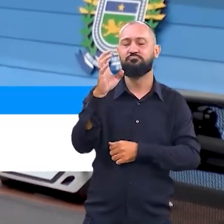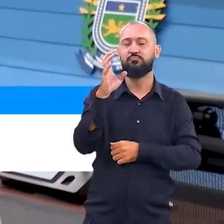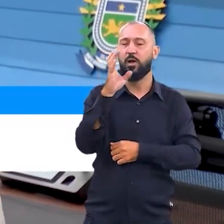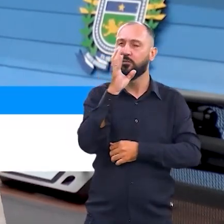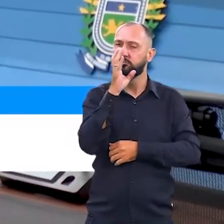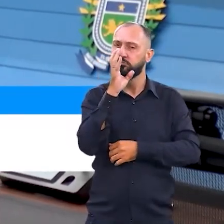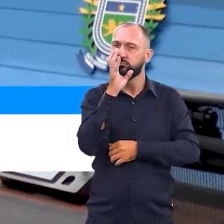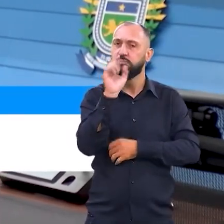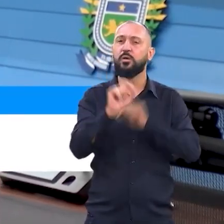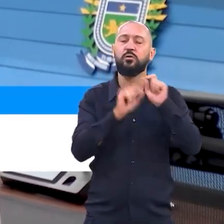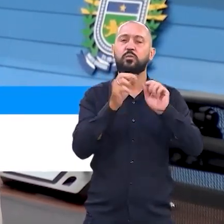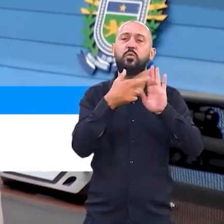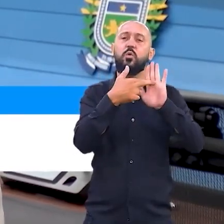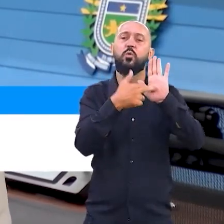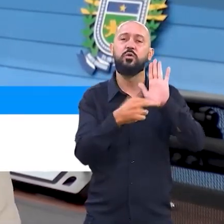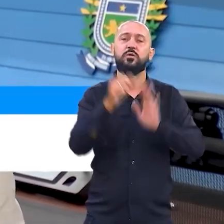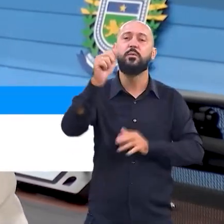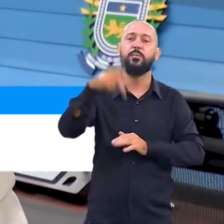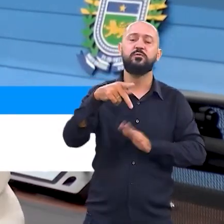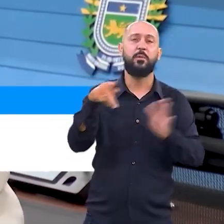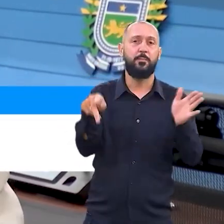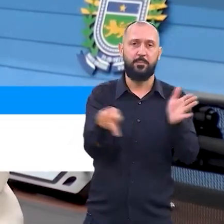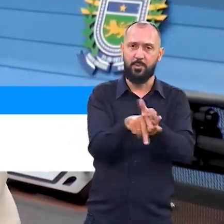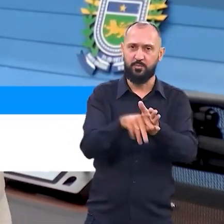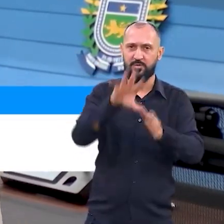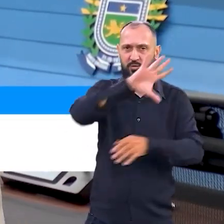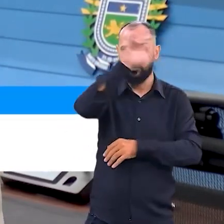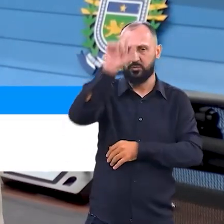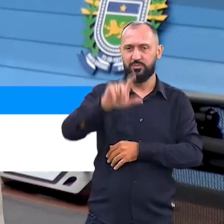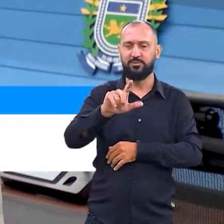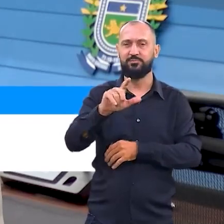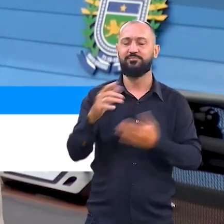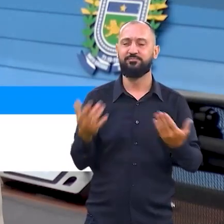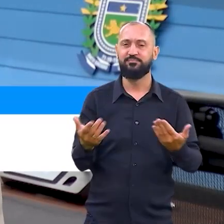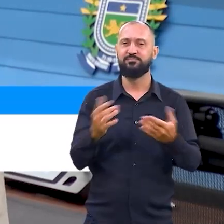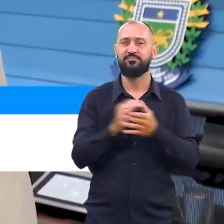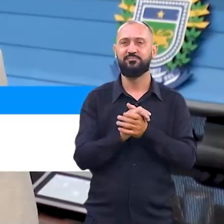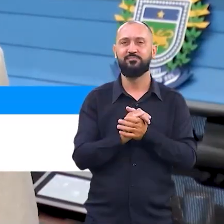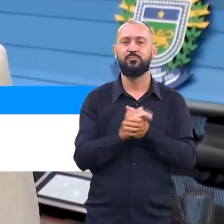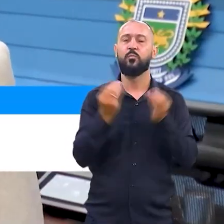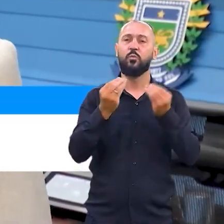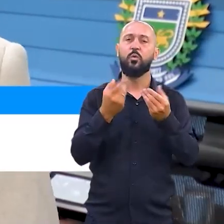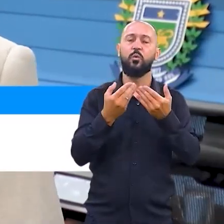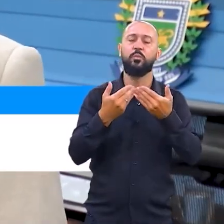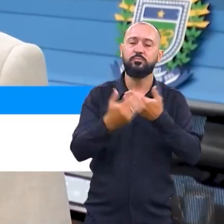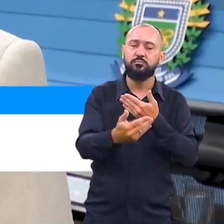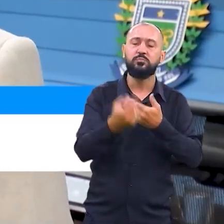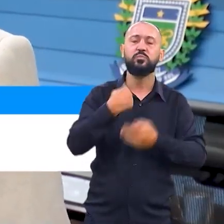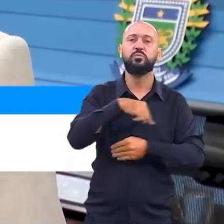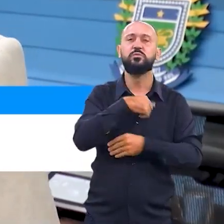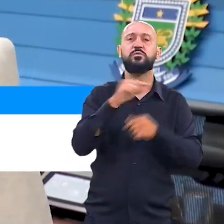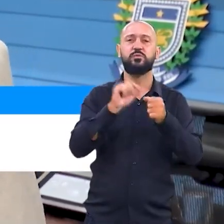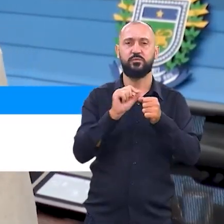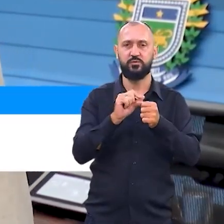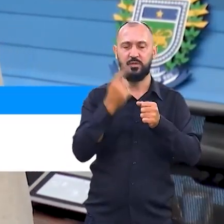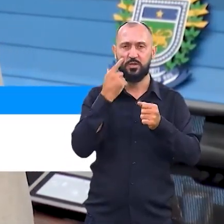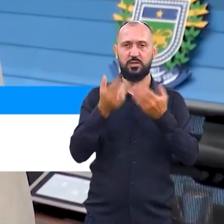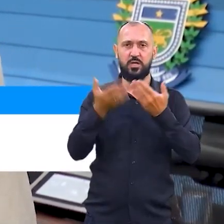déficit atuarial do regime de previdência própria do Mato Grosso do Sul. E como nós fizemos aqui